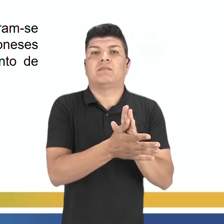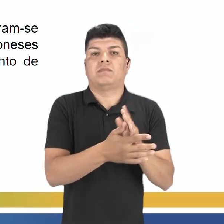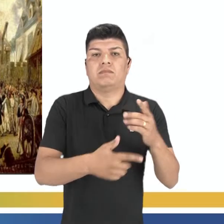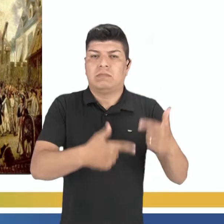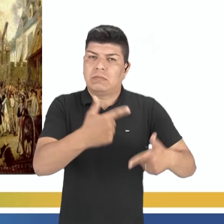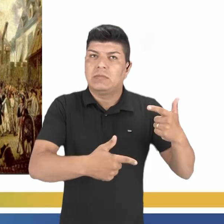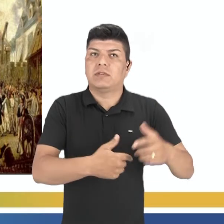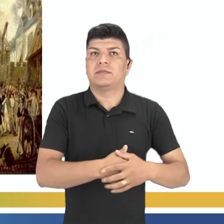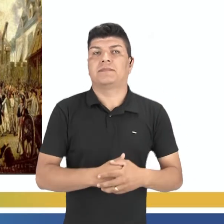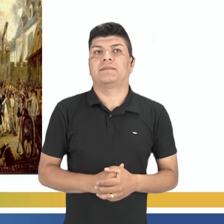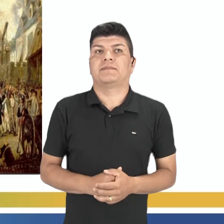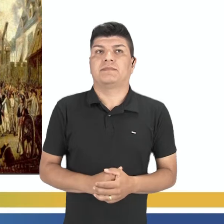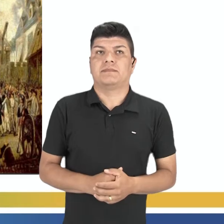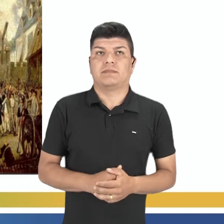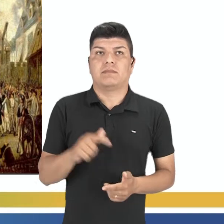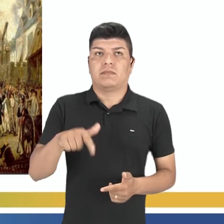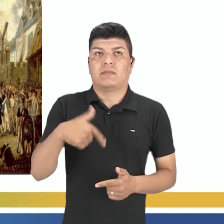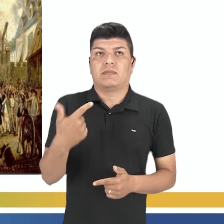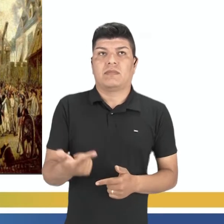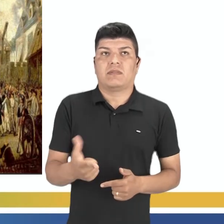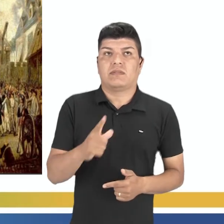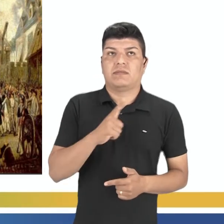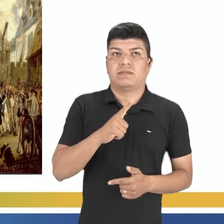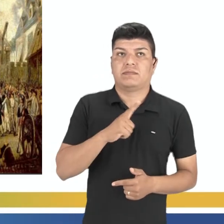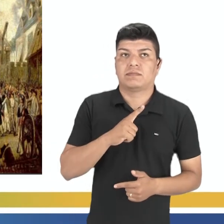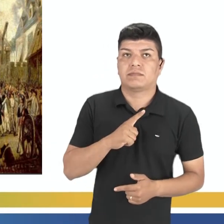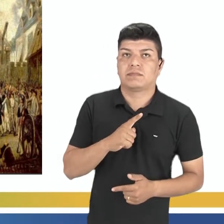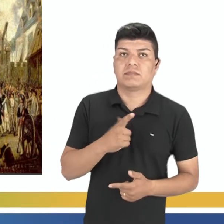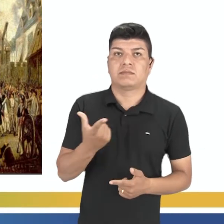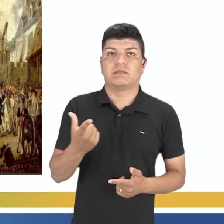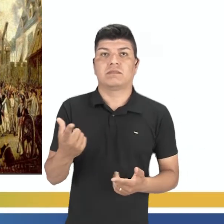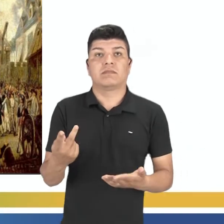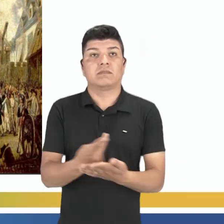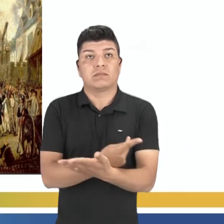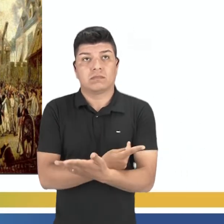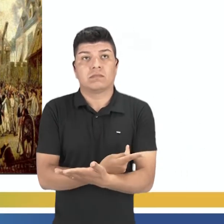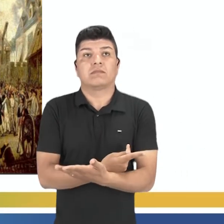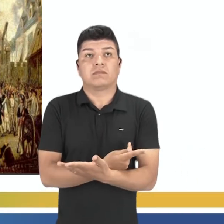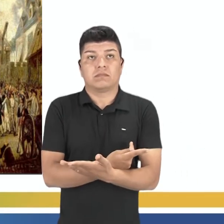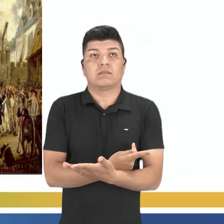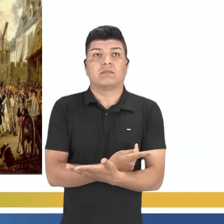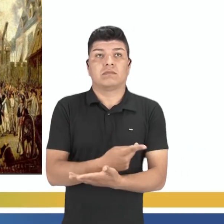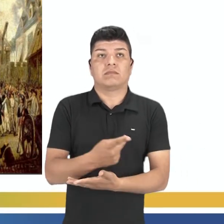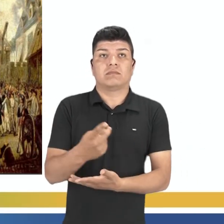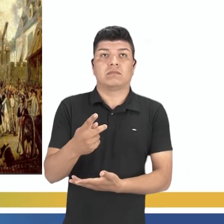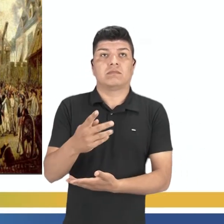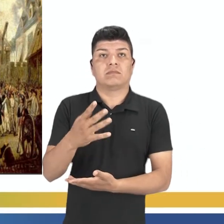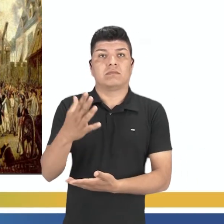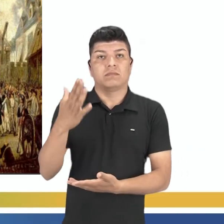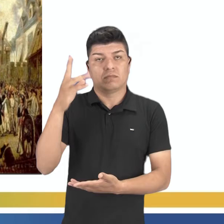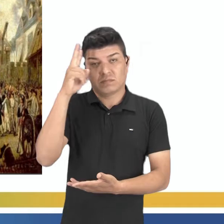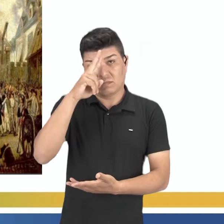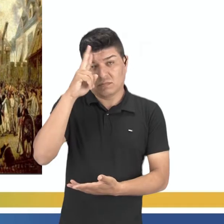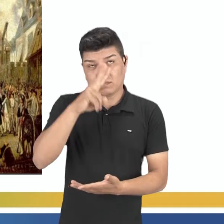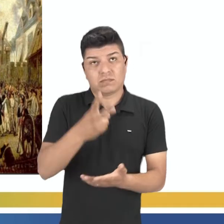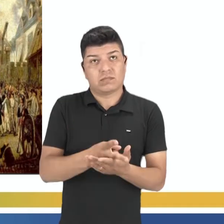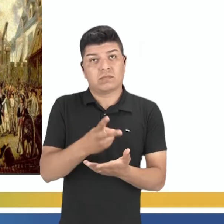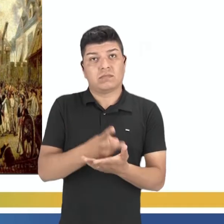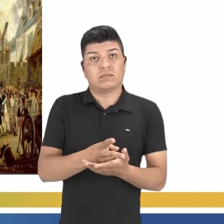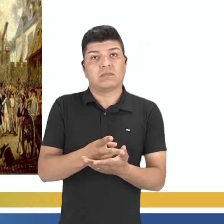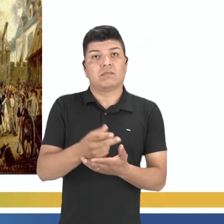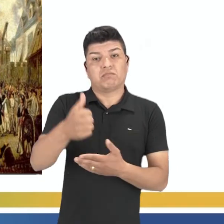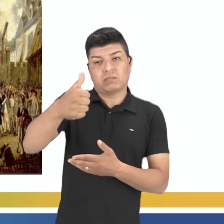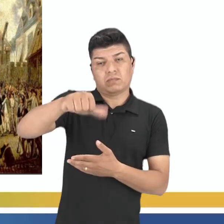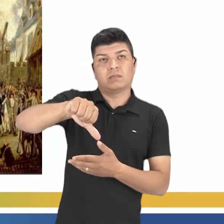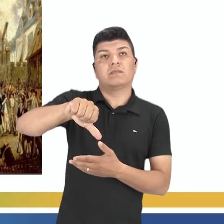nobres. No nosso outro material, nós temos o ápice dessa revolução e é onde você deve estar sempre lembrando que é a queda,